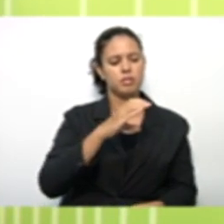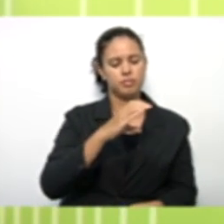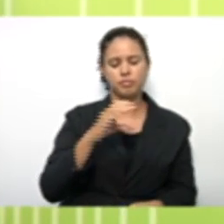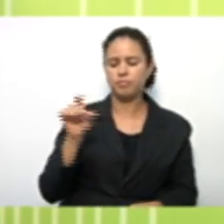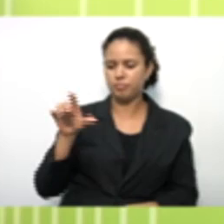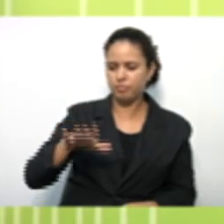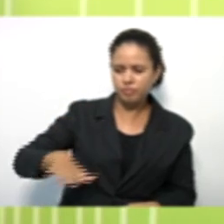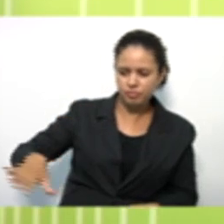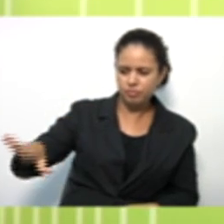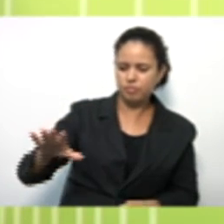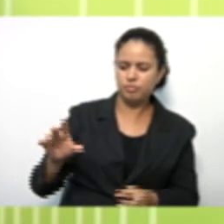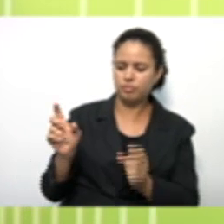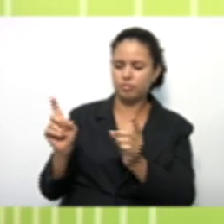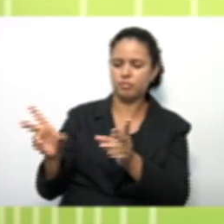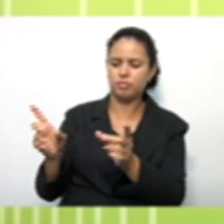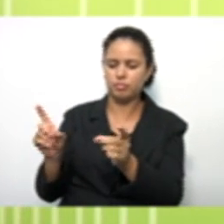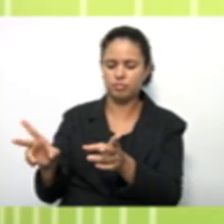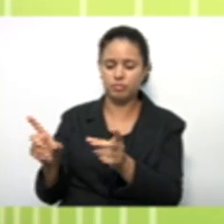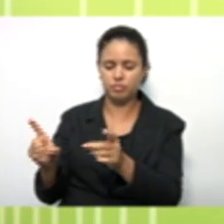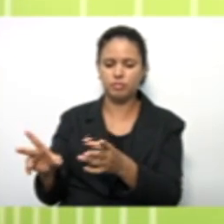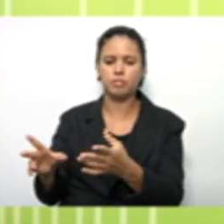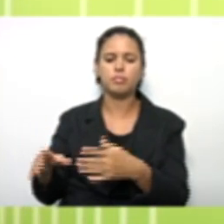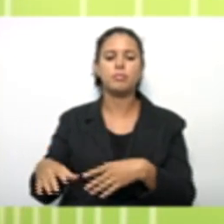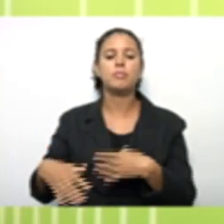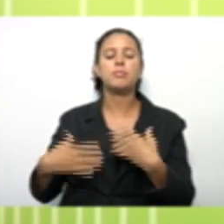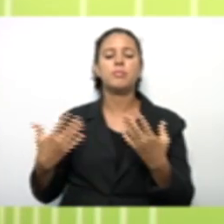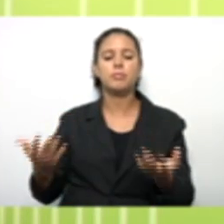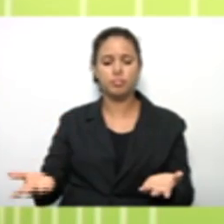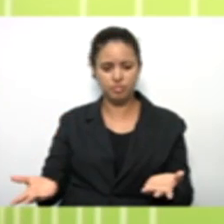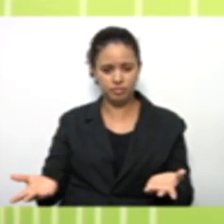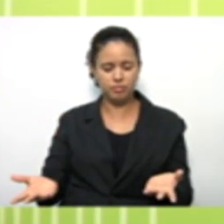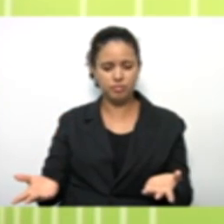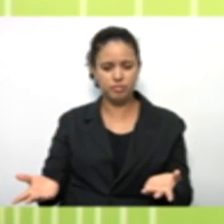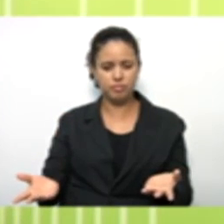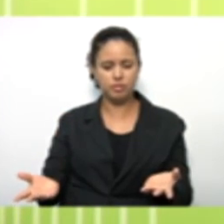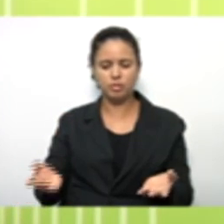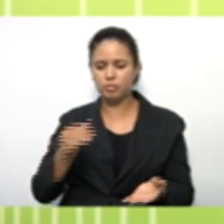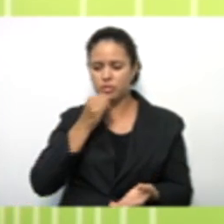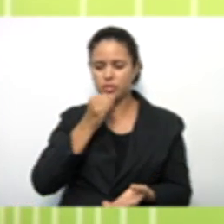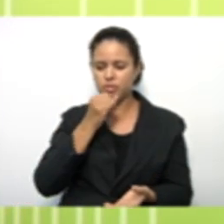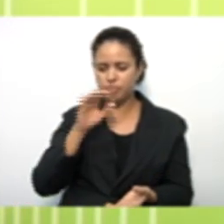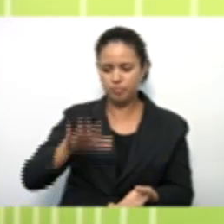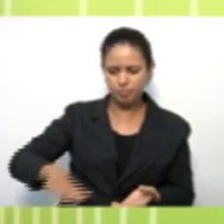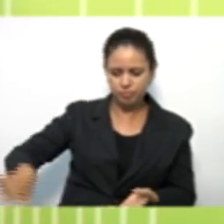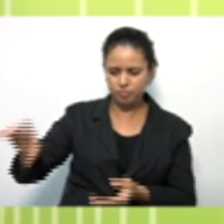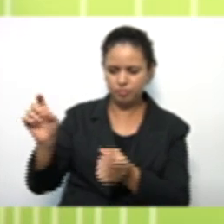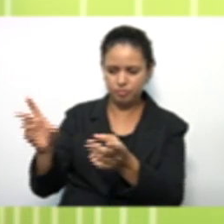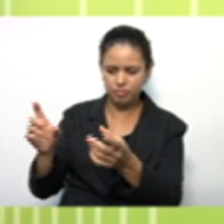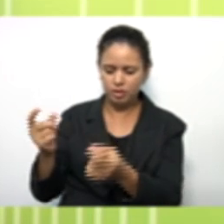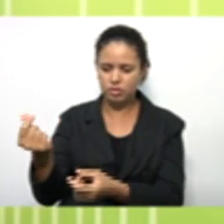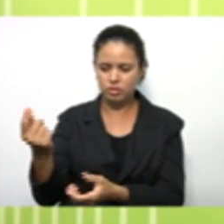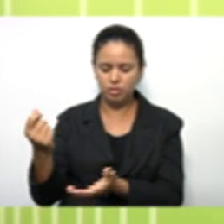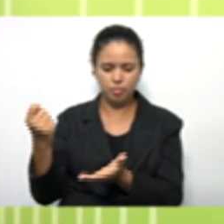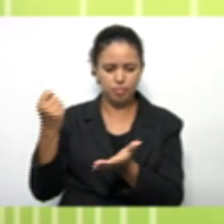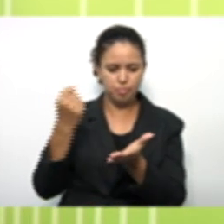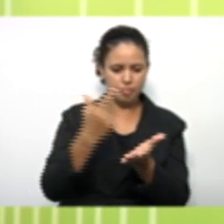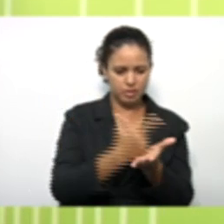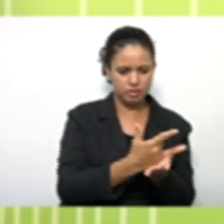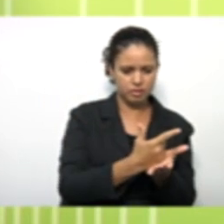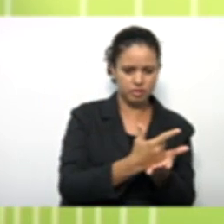de supermercado, o que acontece? E recebe à vista ou a prazo, ocorre o quê?